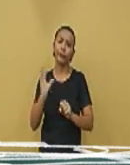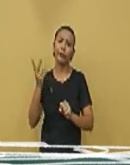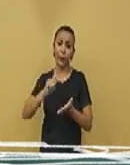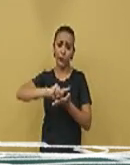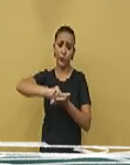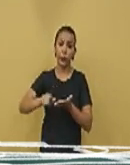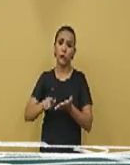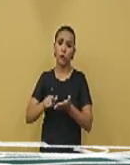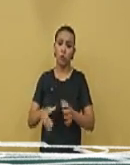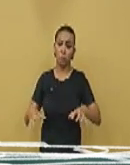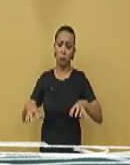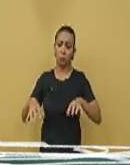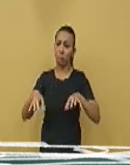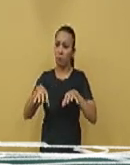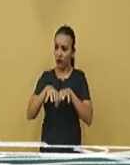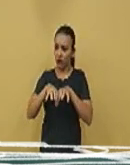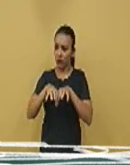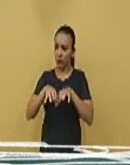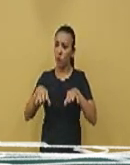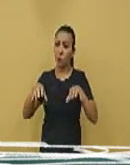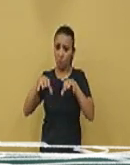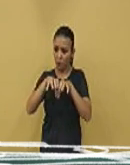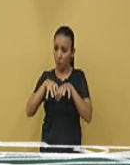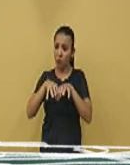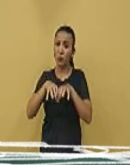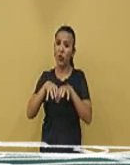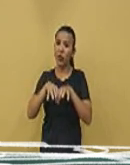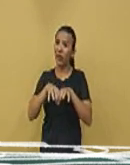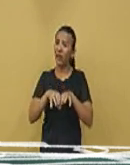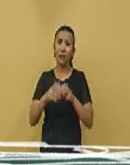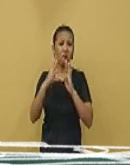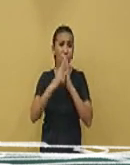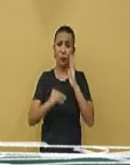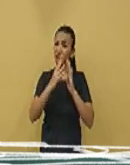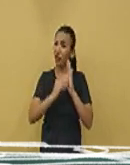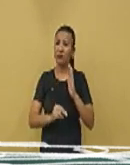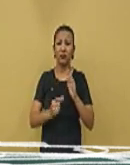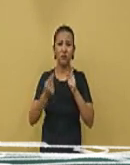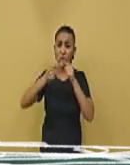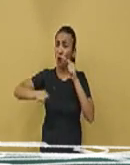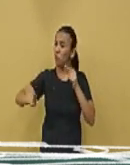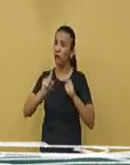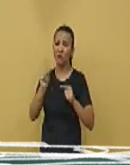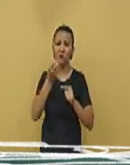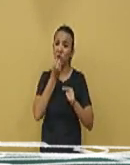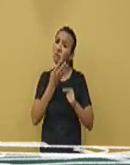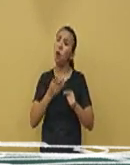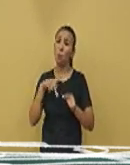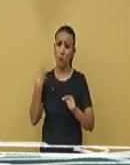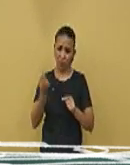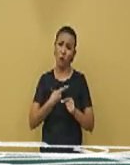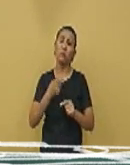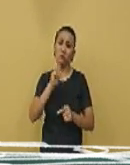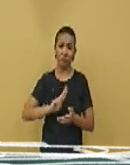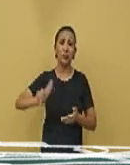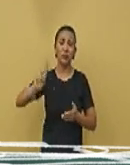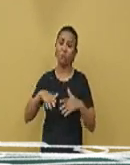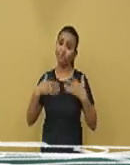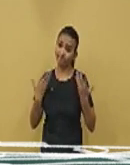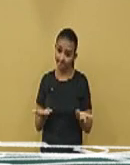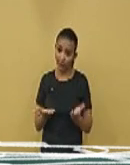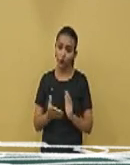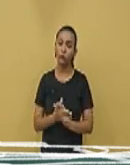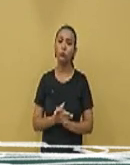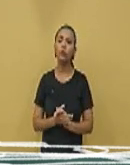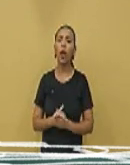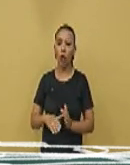gestão centralizadora, que é um modelo anacrônico que não faz bem para a nossa universidade. Né. Então, eu